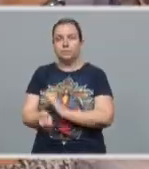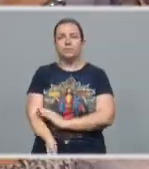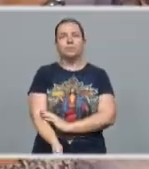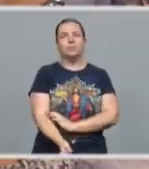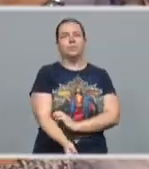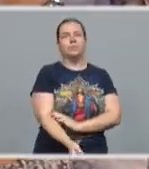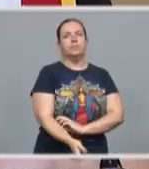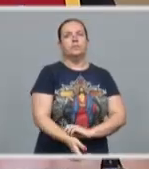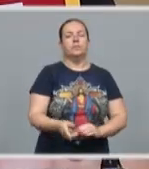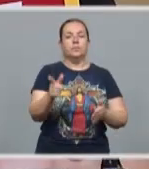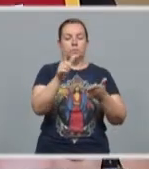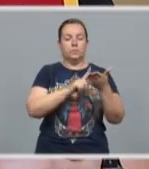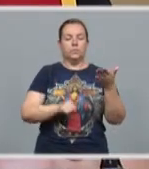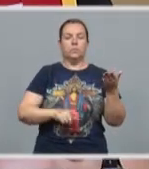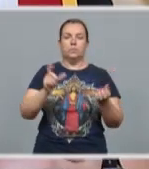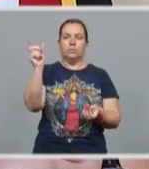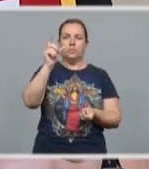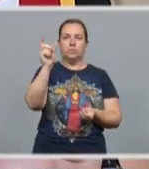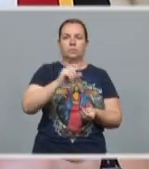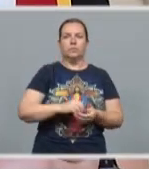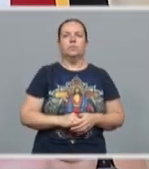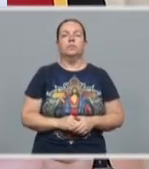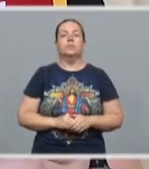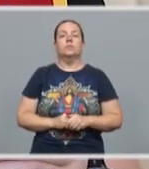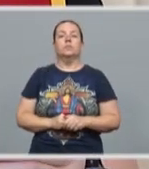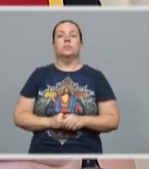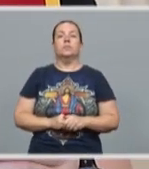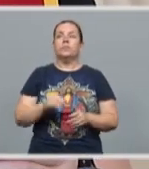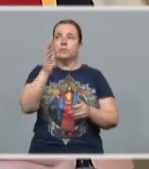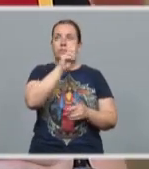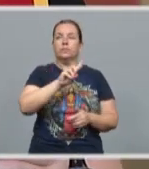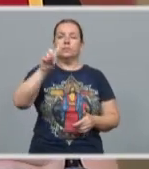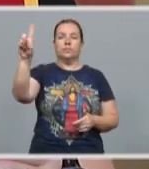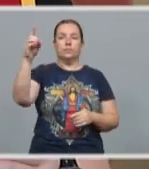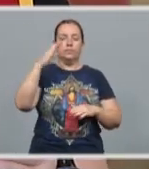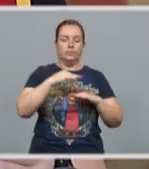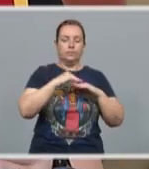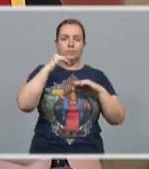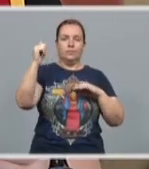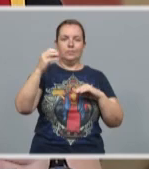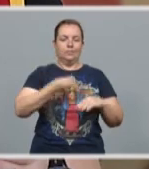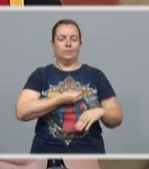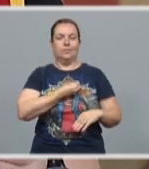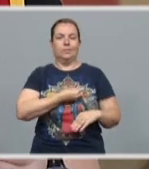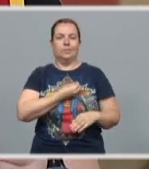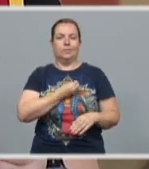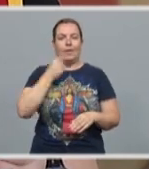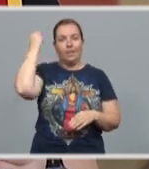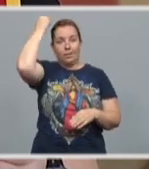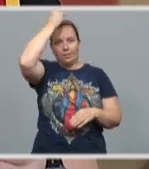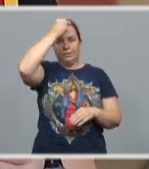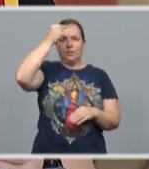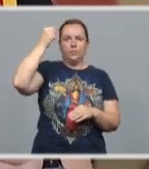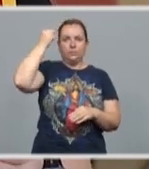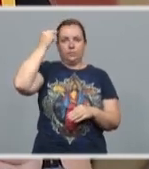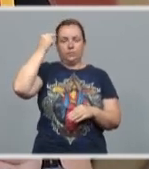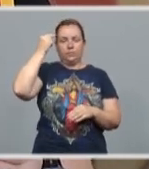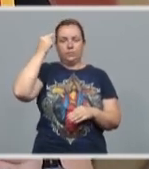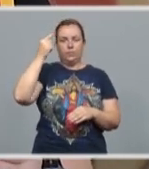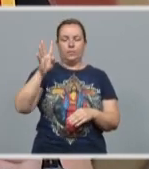Amém. Liturgia da Palavra. Deus nos chama à vivência da santidade e